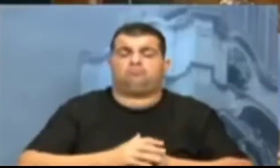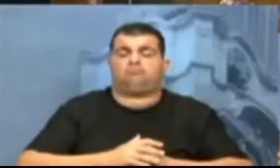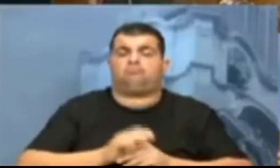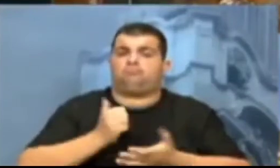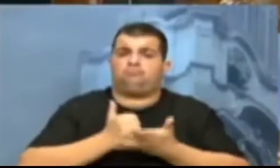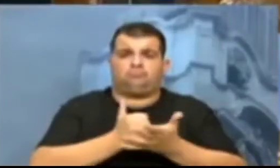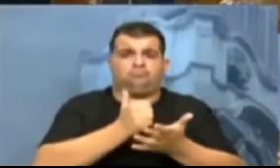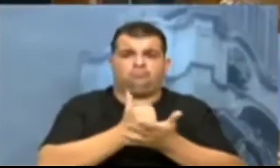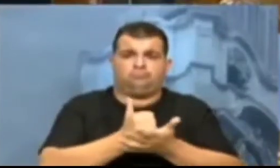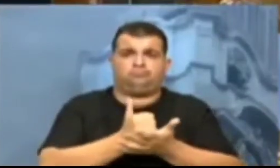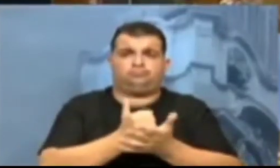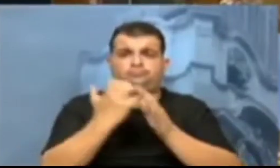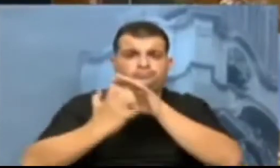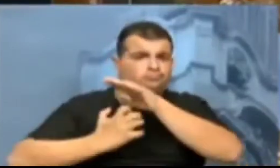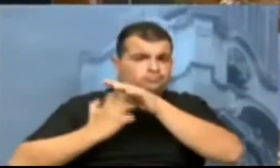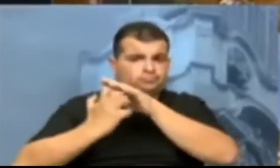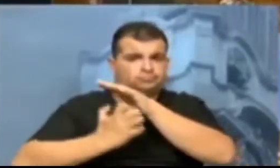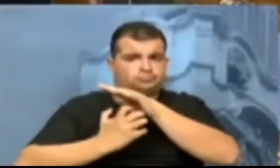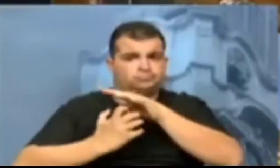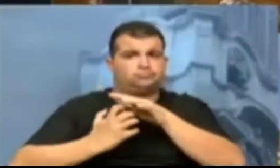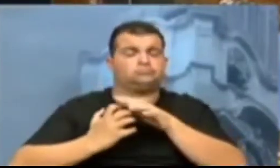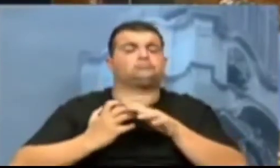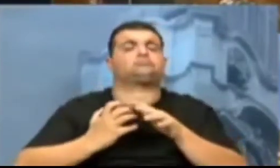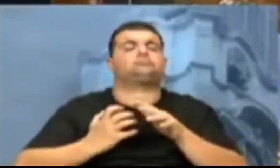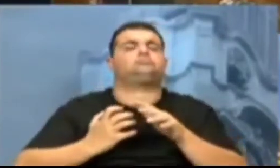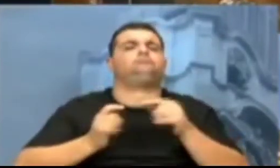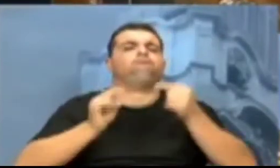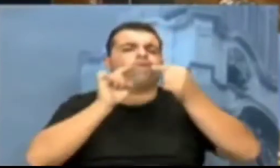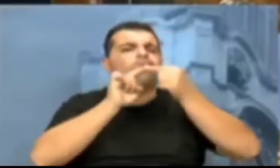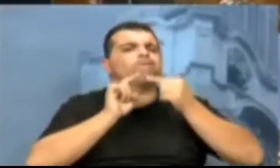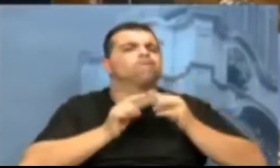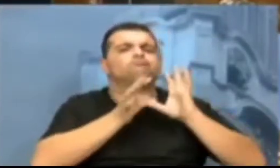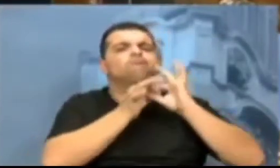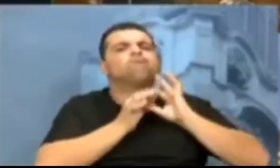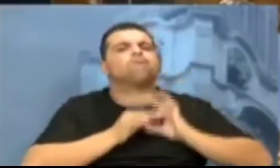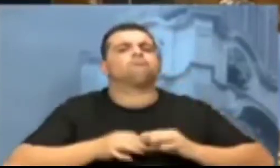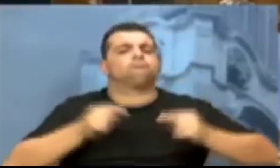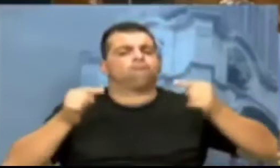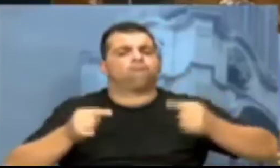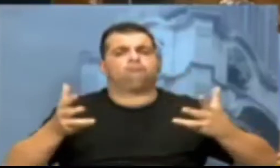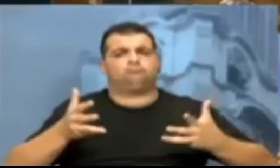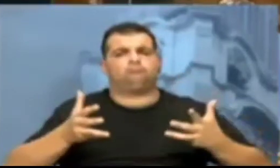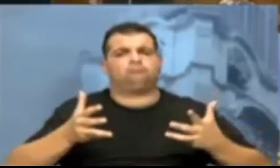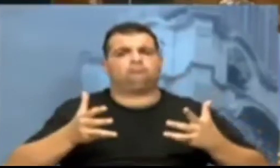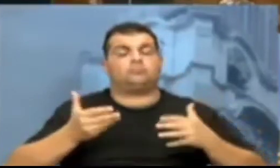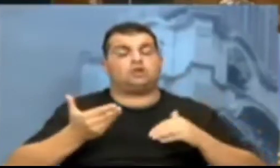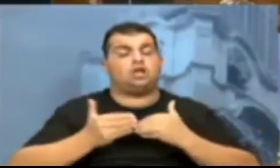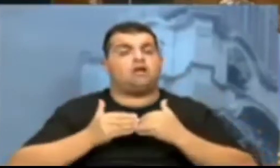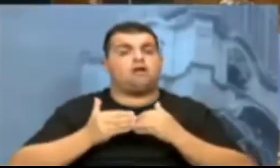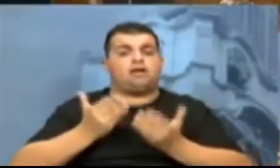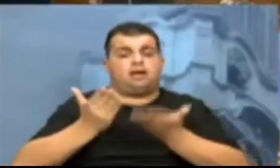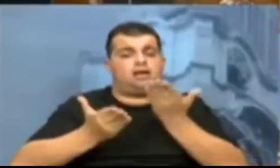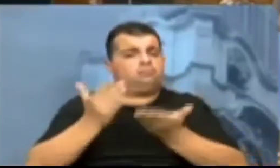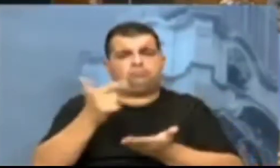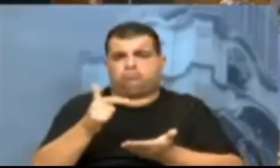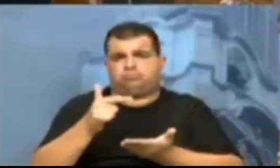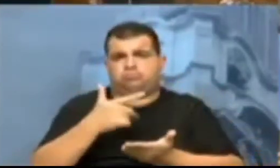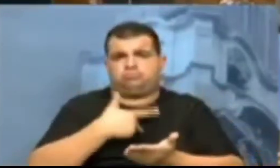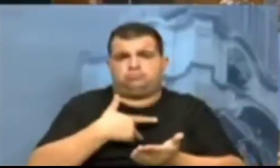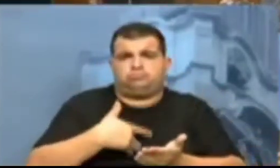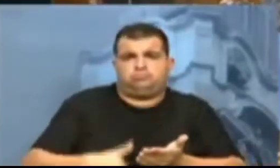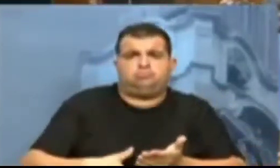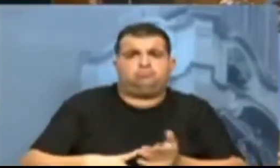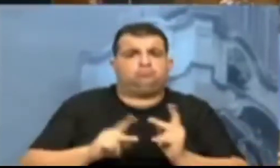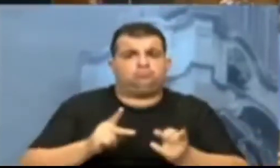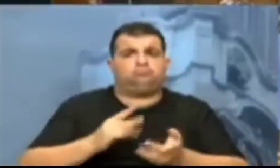favorecimento de empresas num contexto de disputa agora desigual com o poder público, que sempre